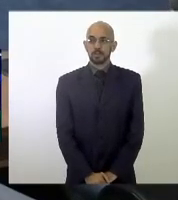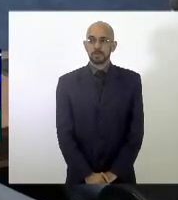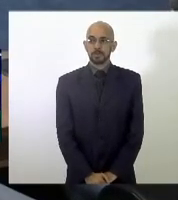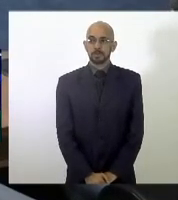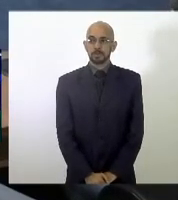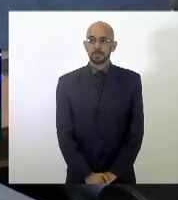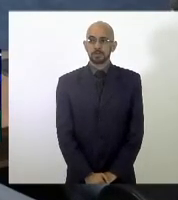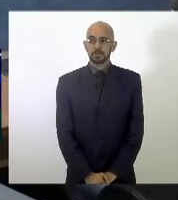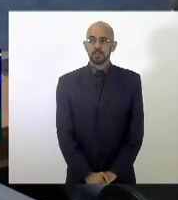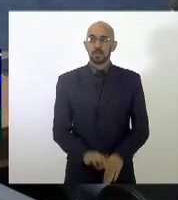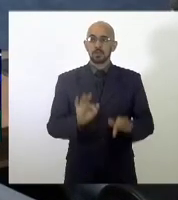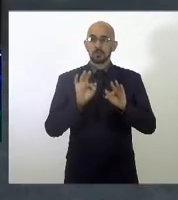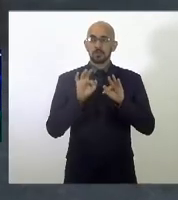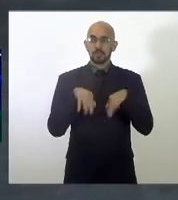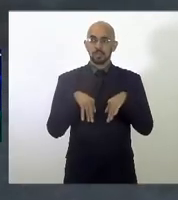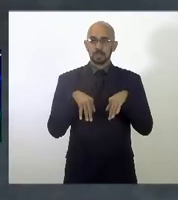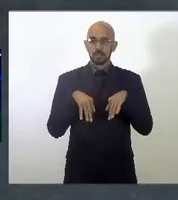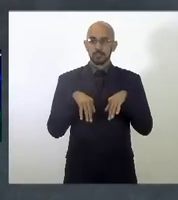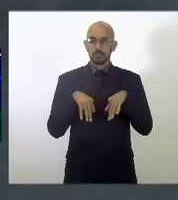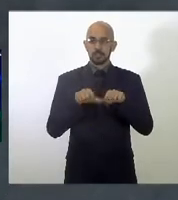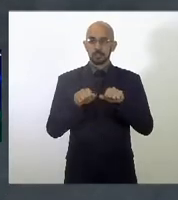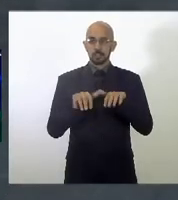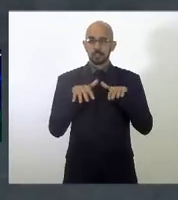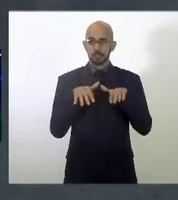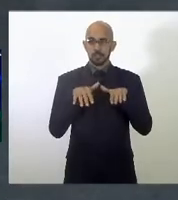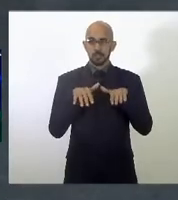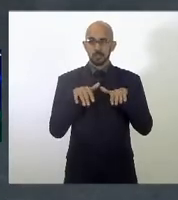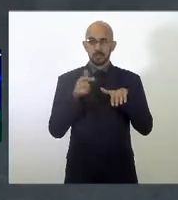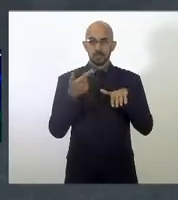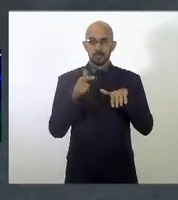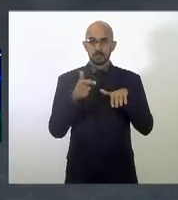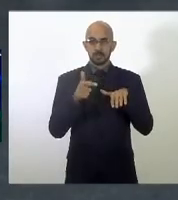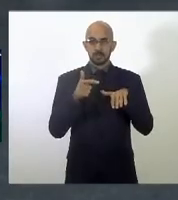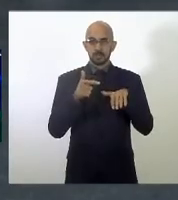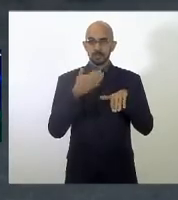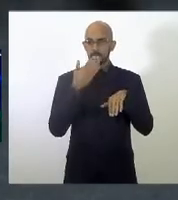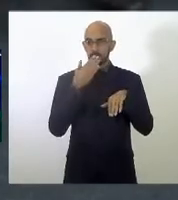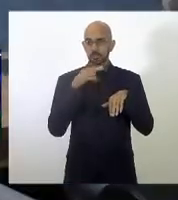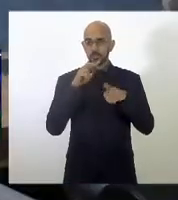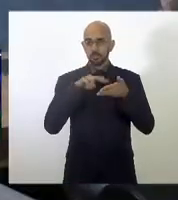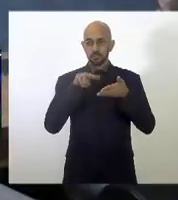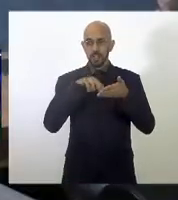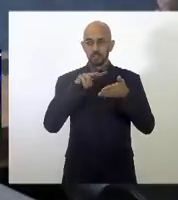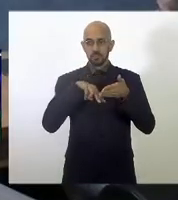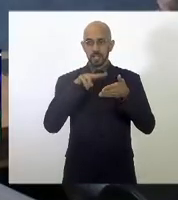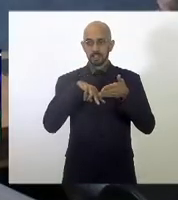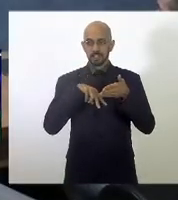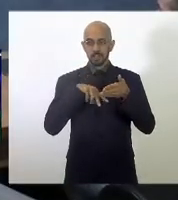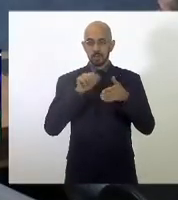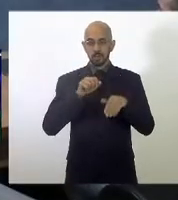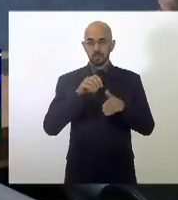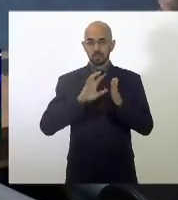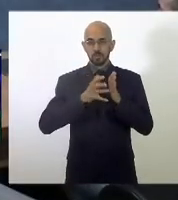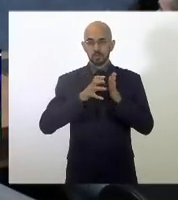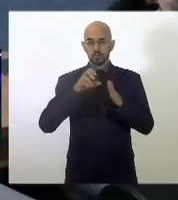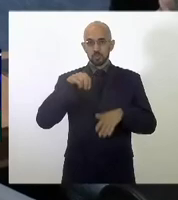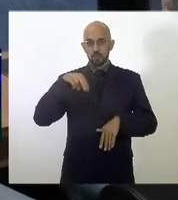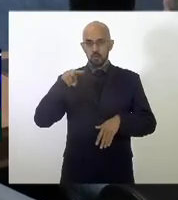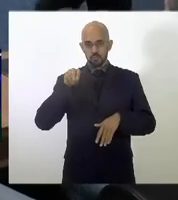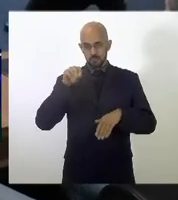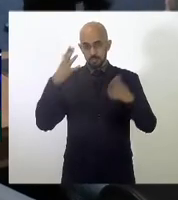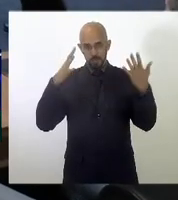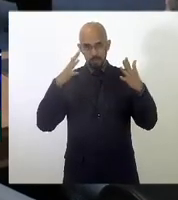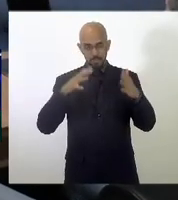Terminamos a sessão sem nenhum pedido de verificação da bancada do Novo. Parabéns. Parabéns. E às 18 horas,